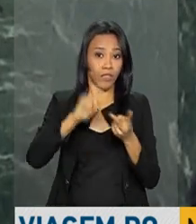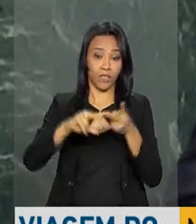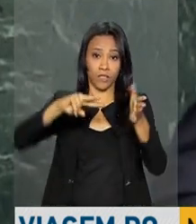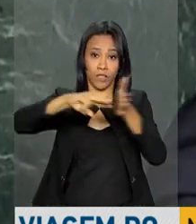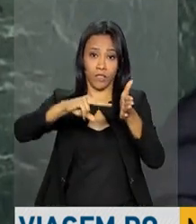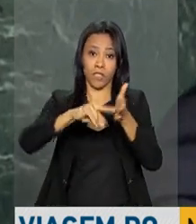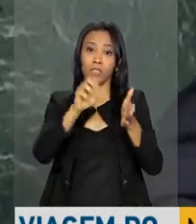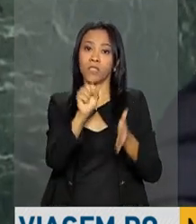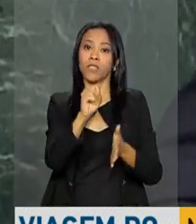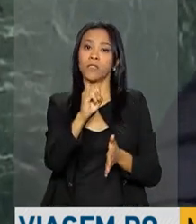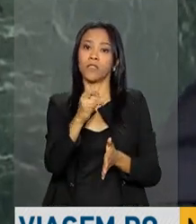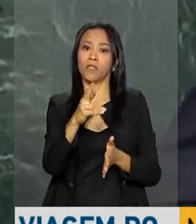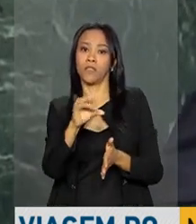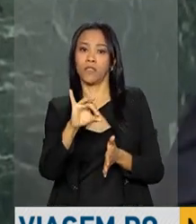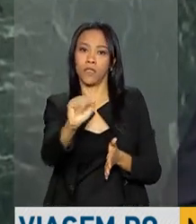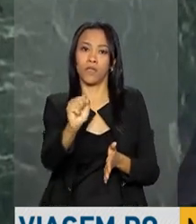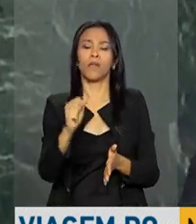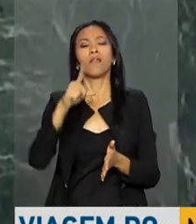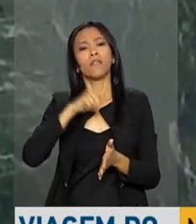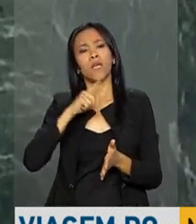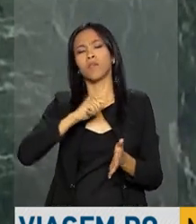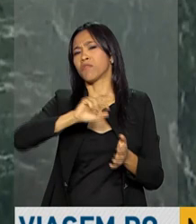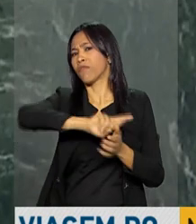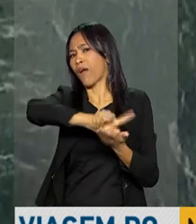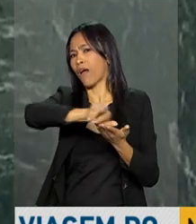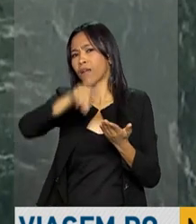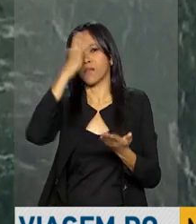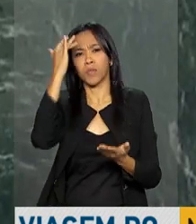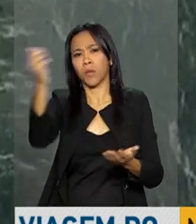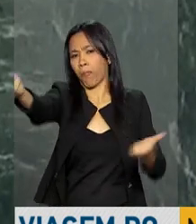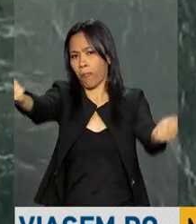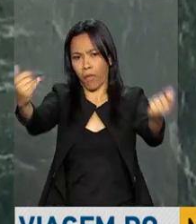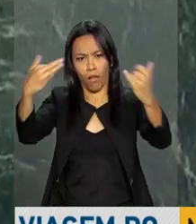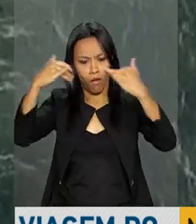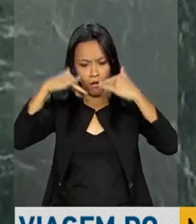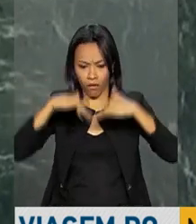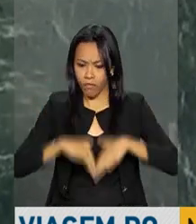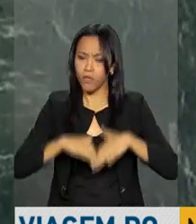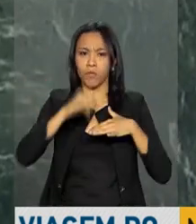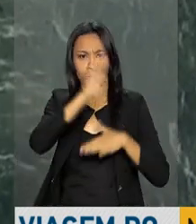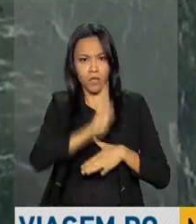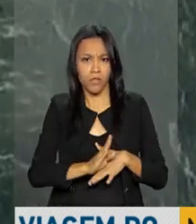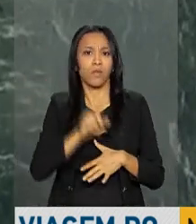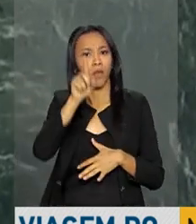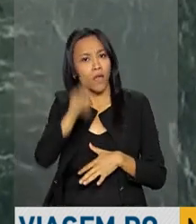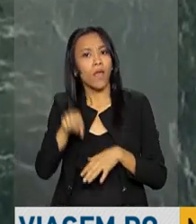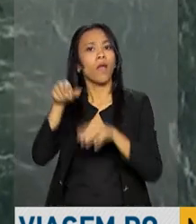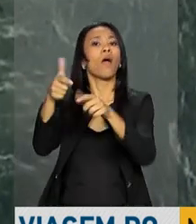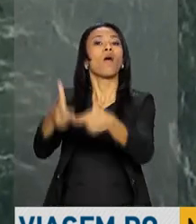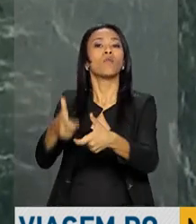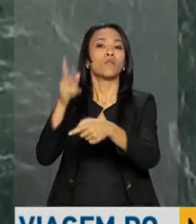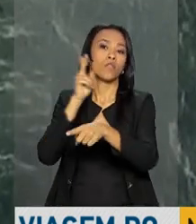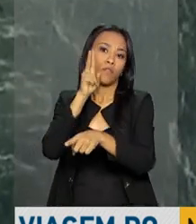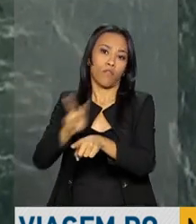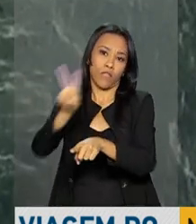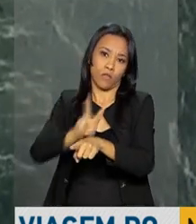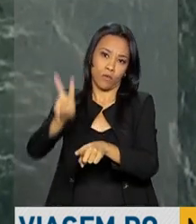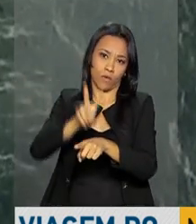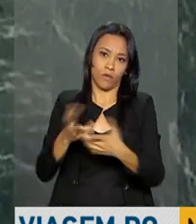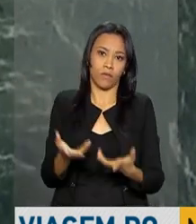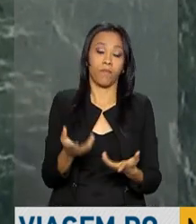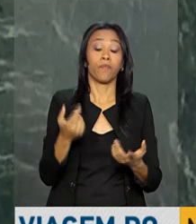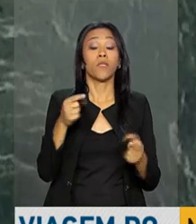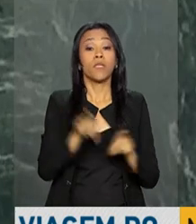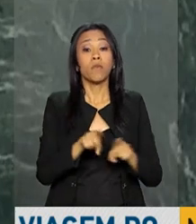temos recebido milhares de migrantes e refugiados da Venezuela. A situação dos